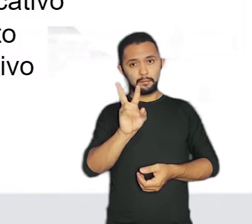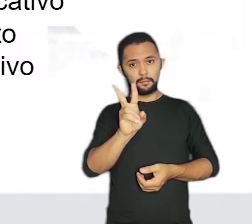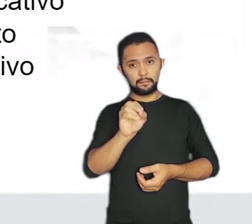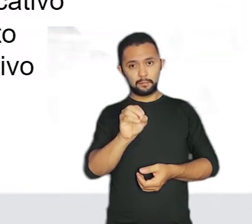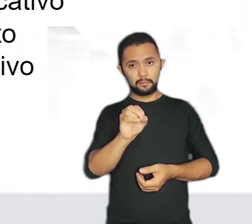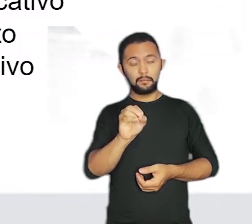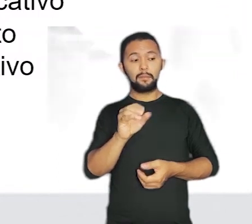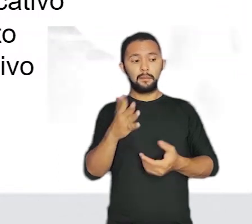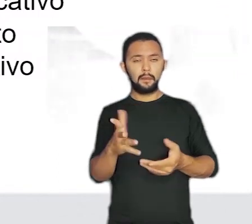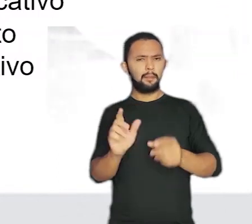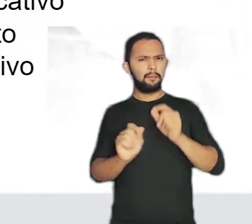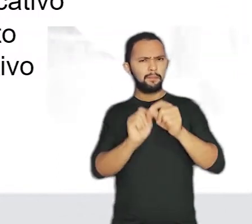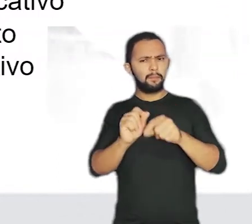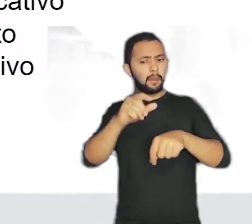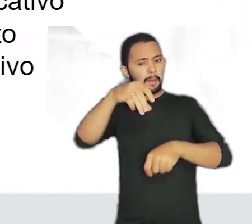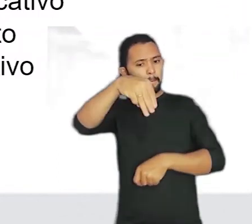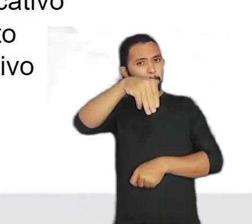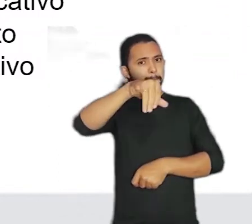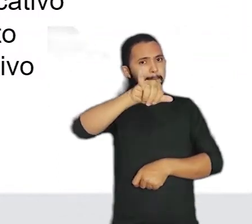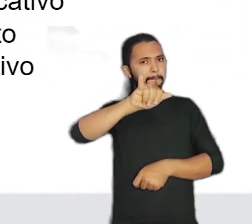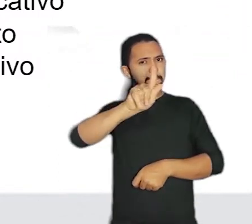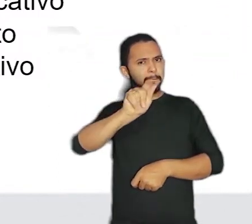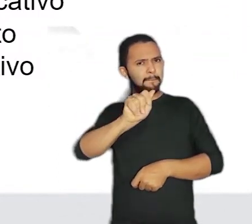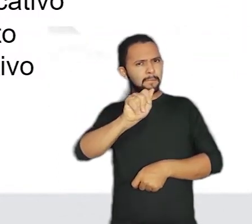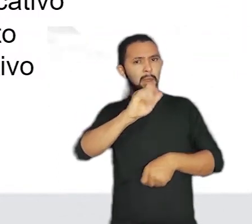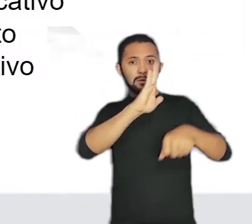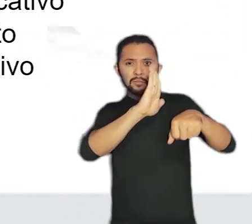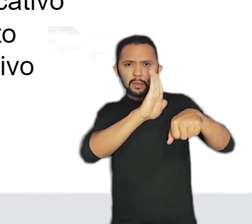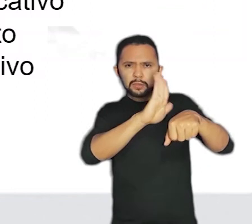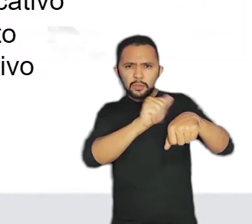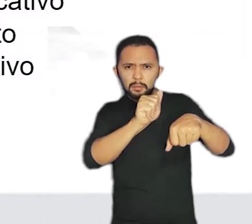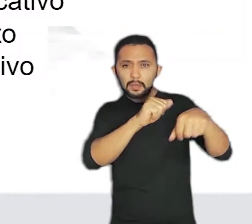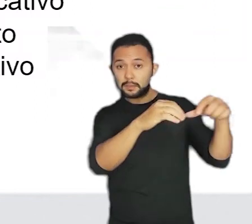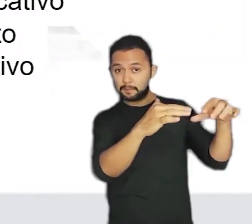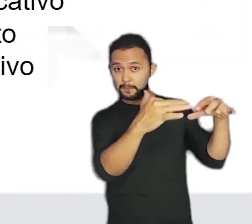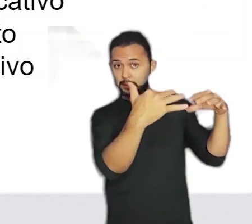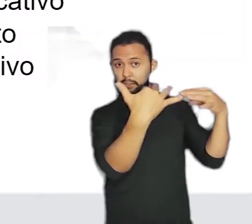uma invocação. Miga, um amor quase impossível, né? Então, está fazendo aí